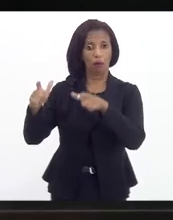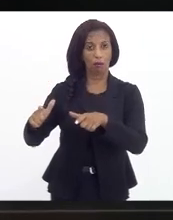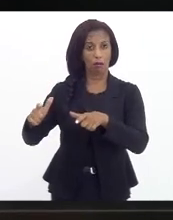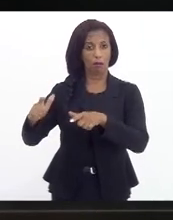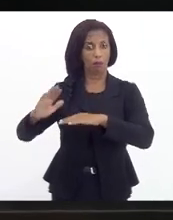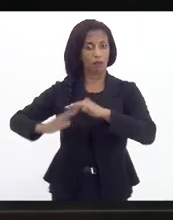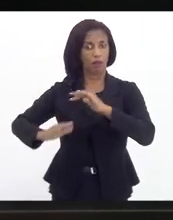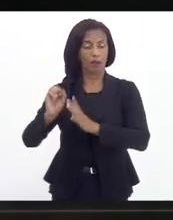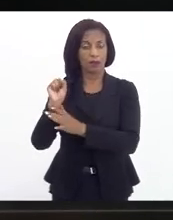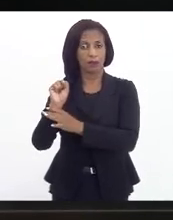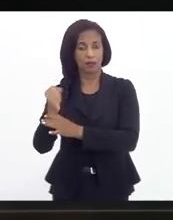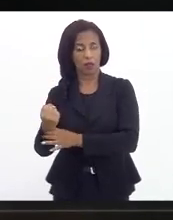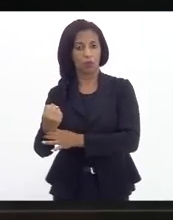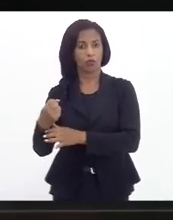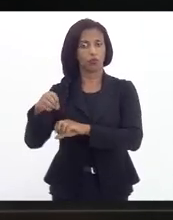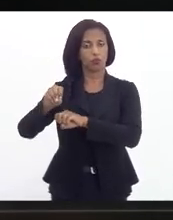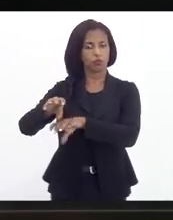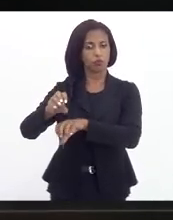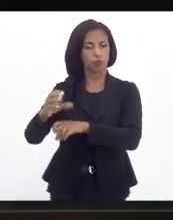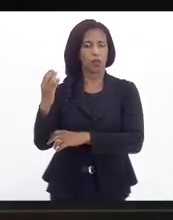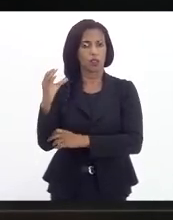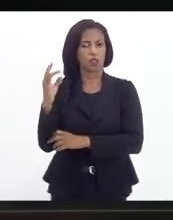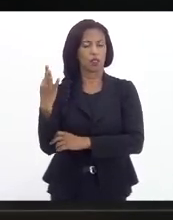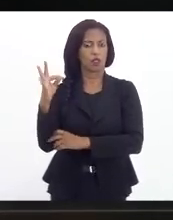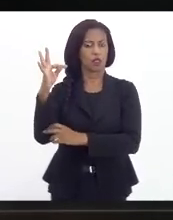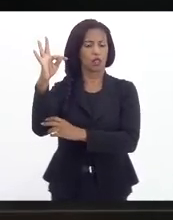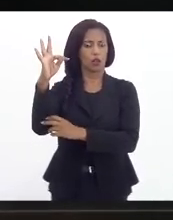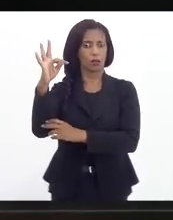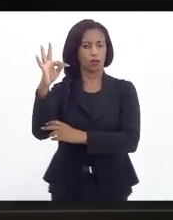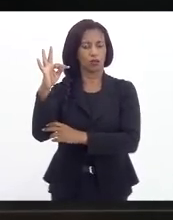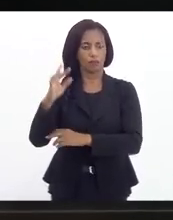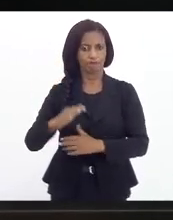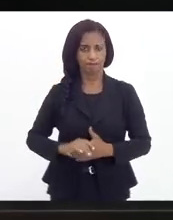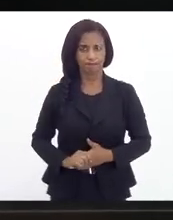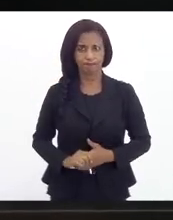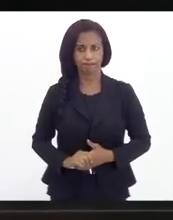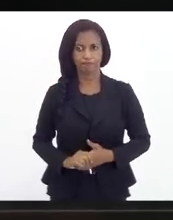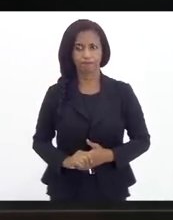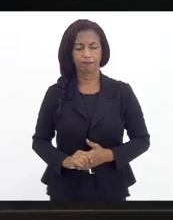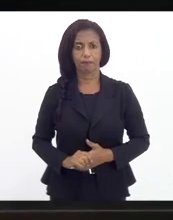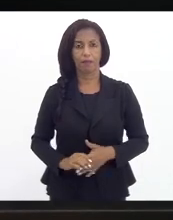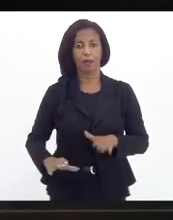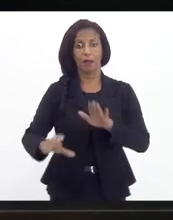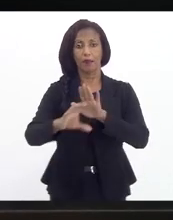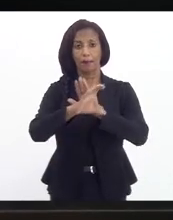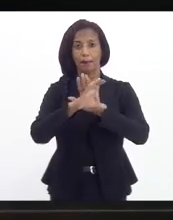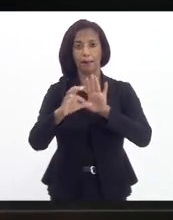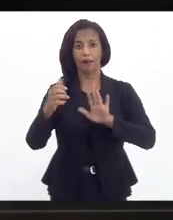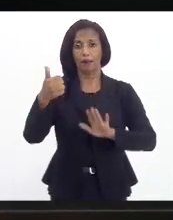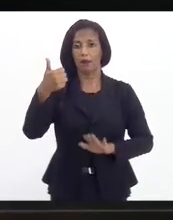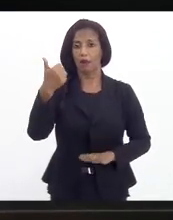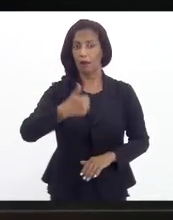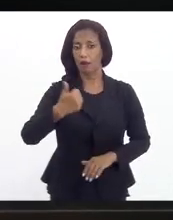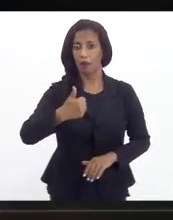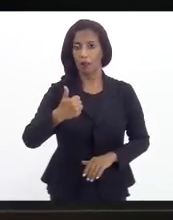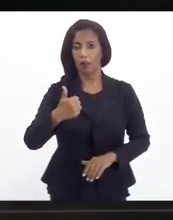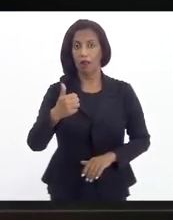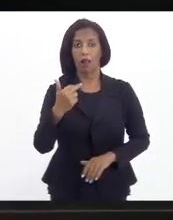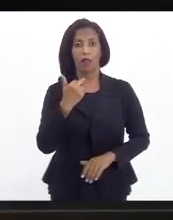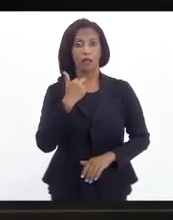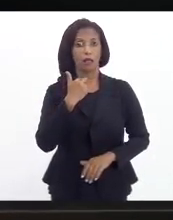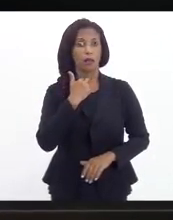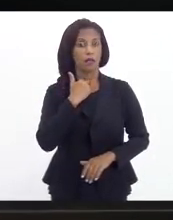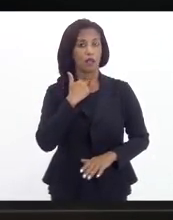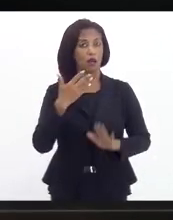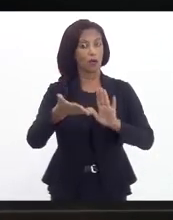saúde, segurança pública, educação, ciência e tecnologia. Parágrafo 1º, não configura o descumprimento das vedações